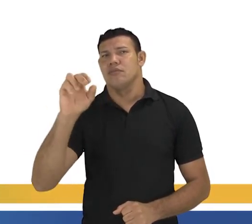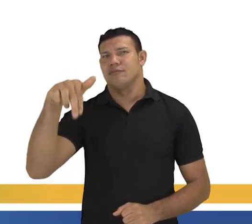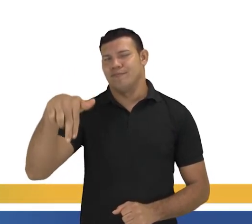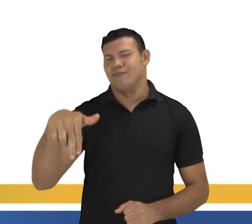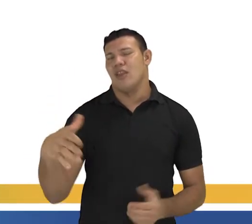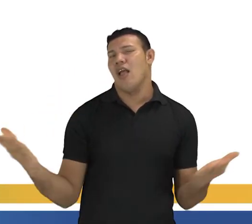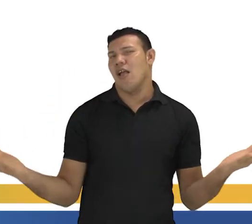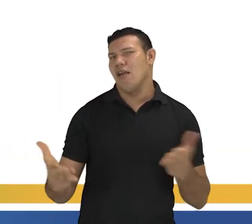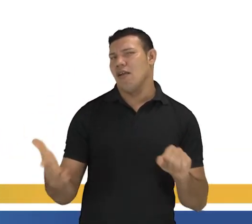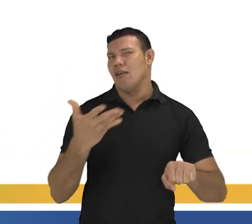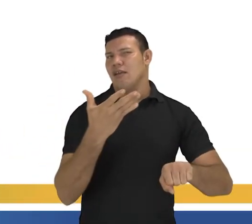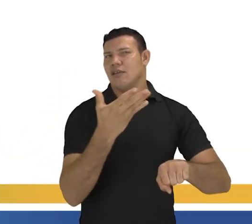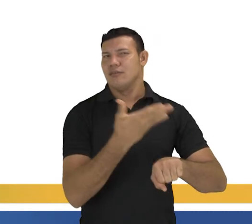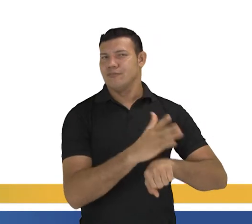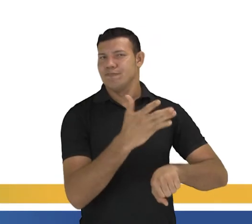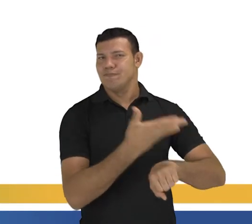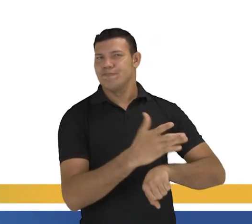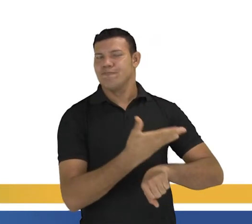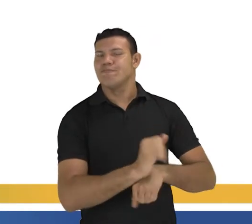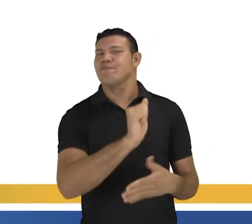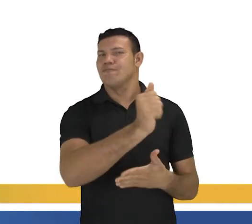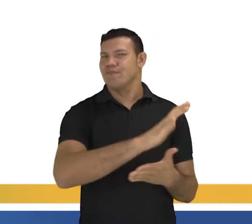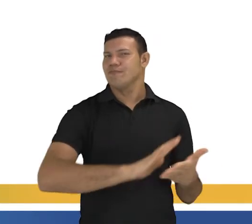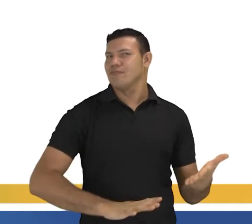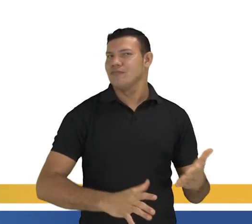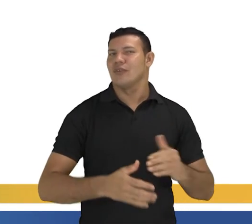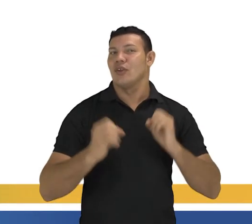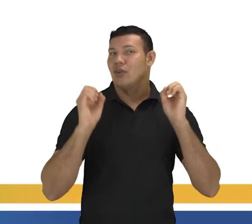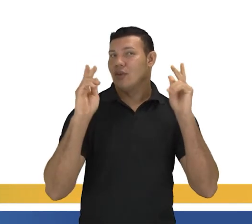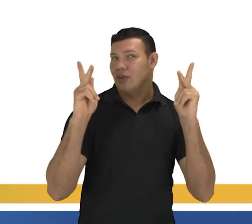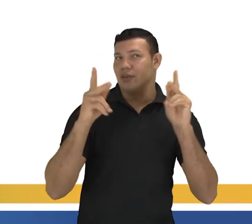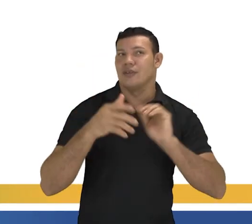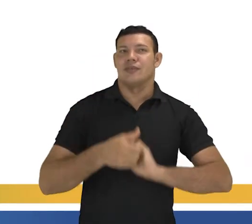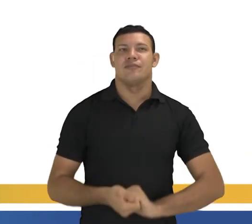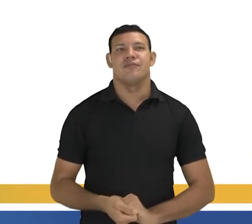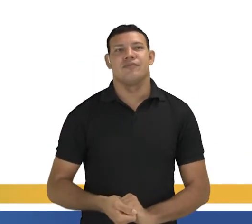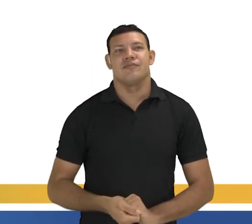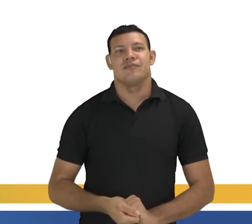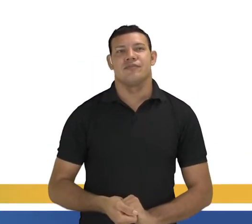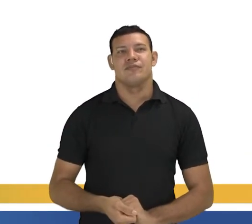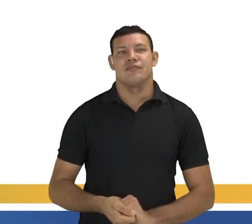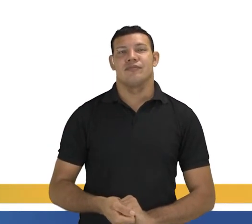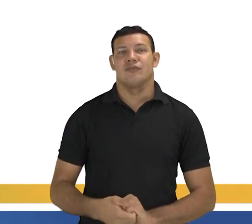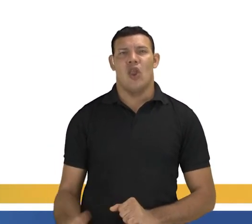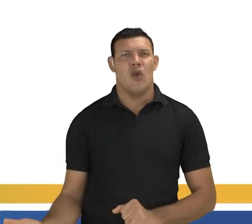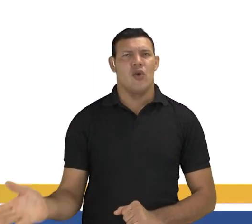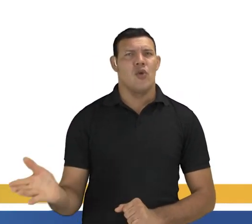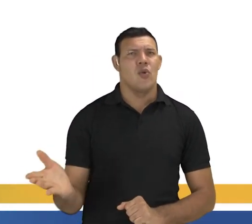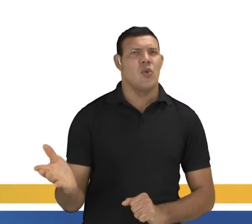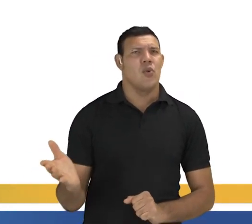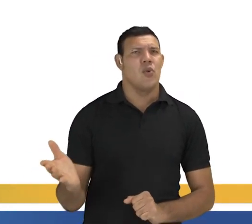gente poder praticar um pouquinho o que nós vimos até agora. Ok? So let's go to the present perfect